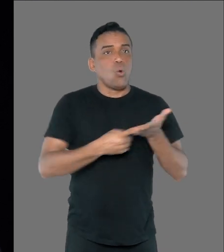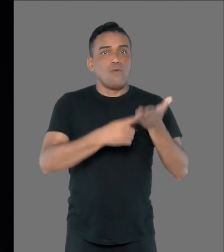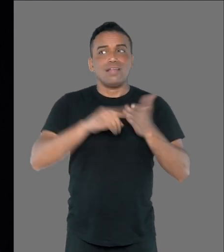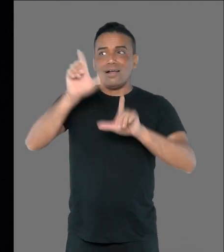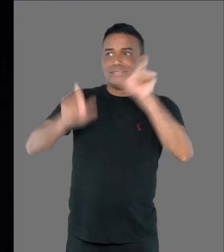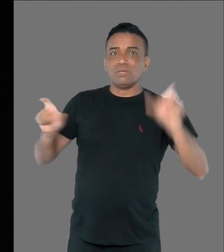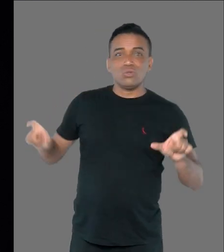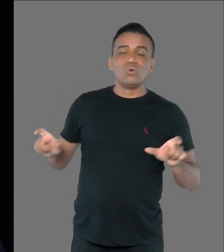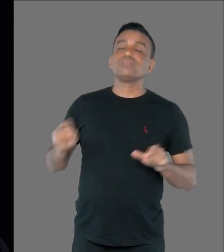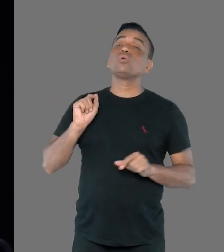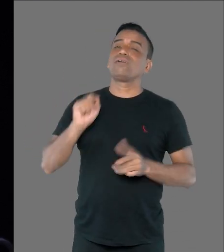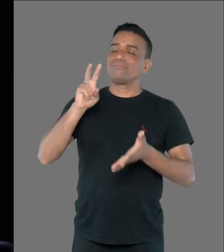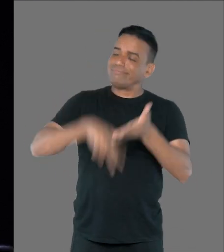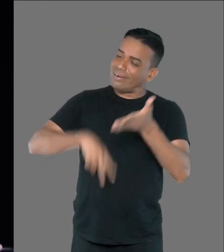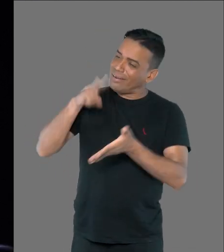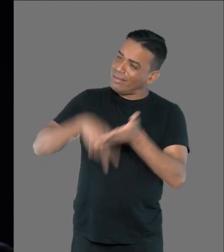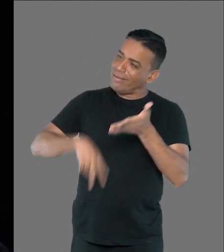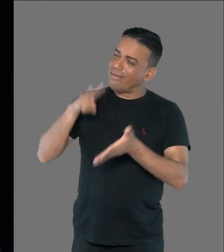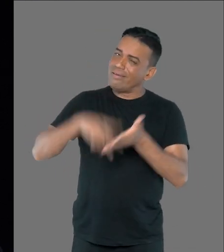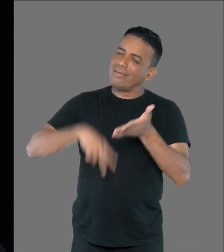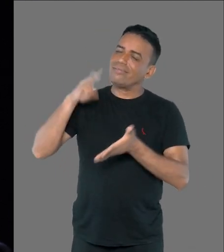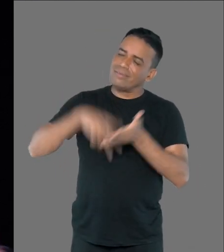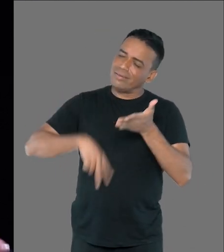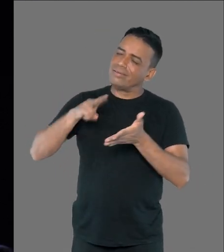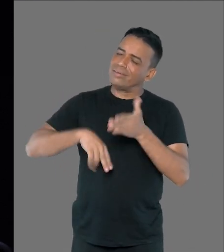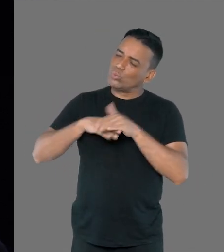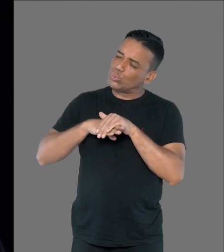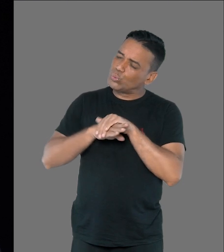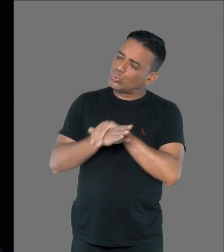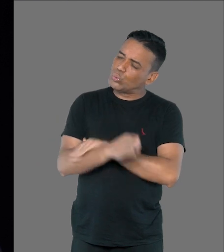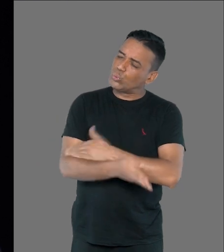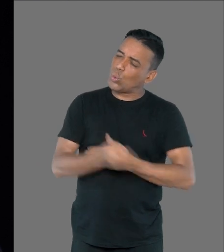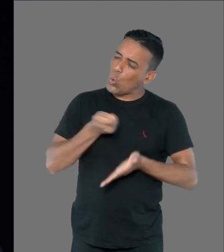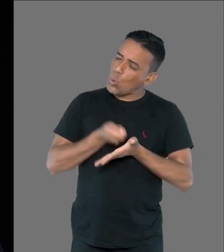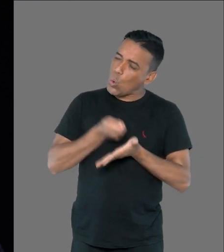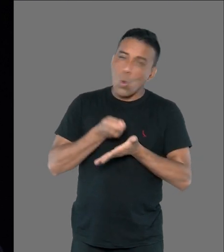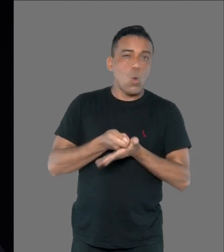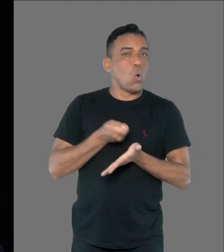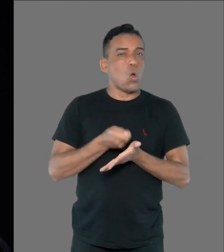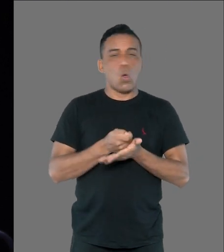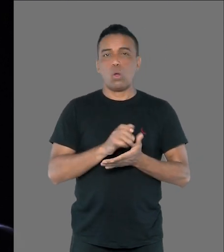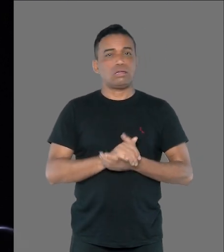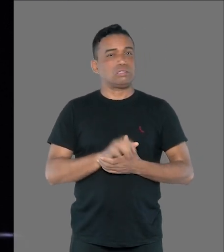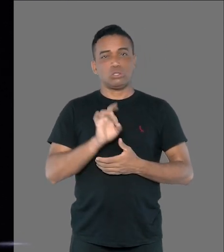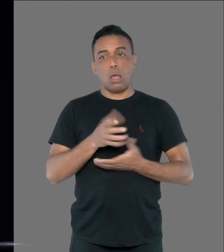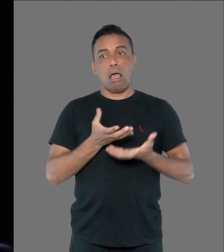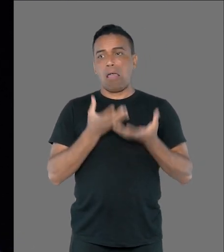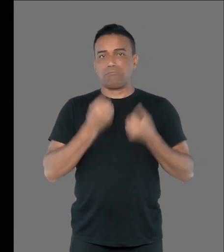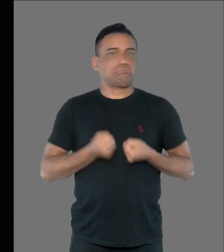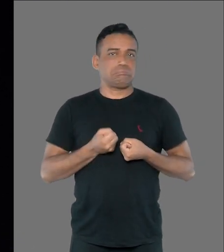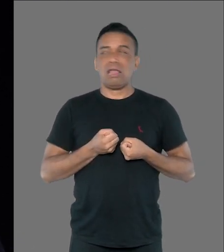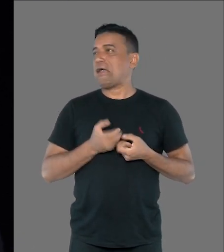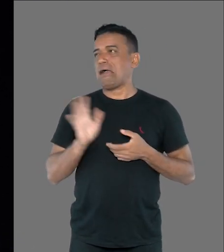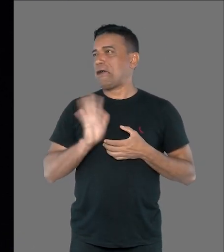a lerem mais, a serem leitores mais exigentes, não se bastarem com modismos,